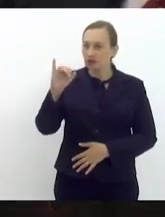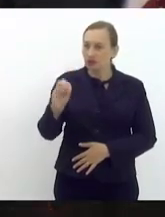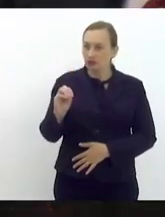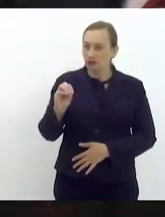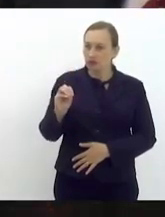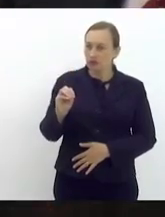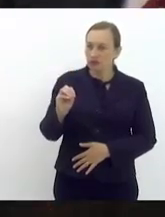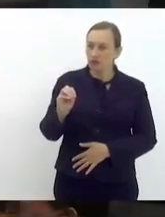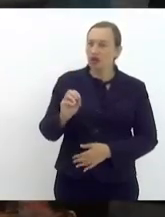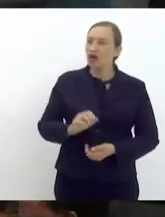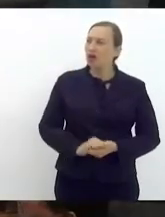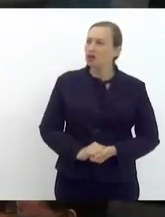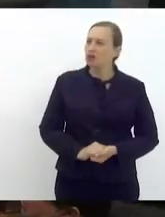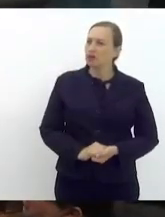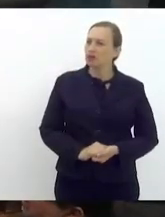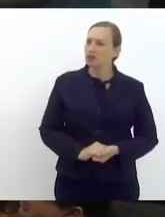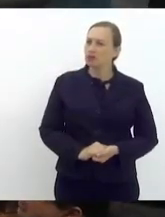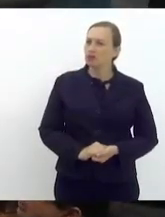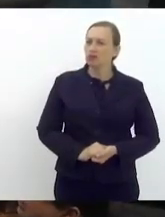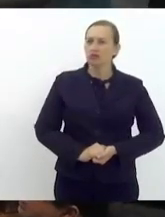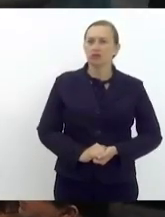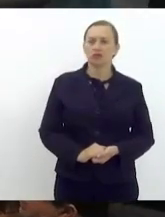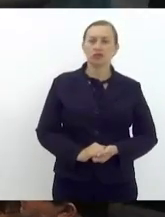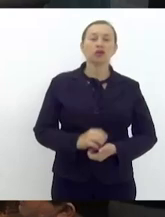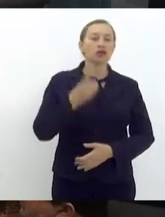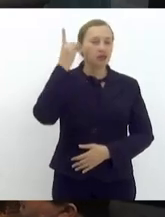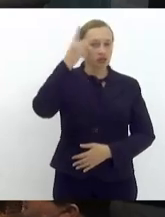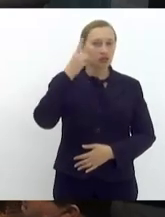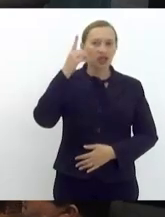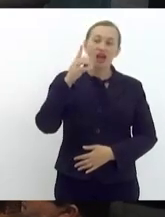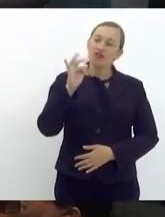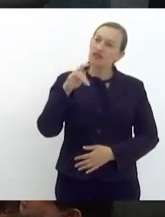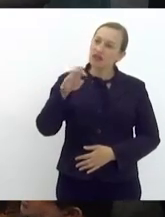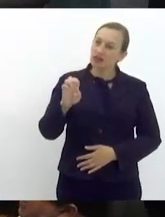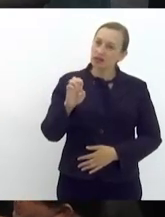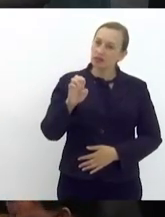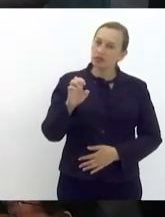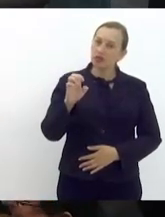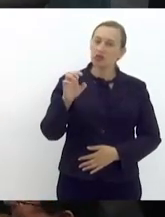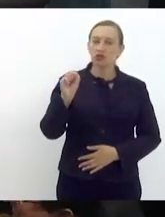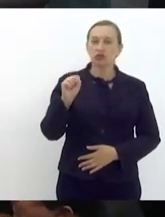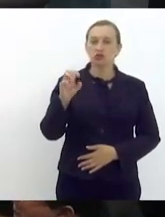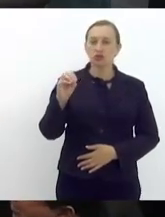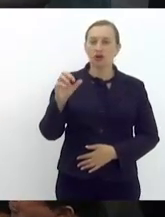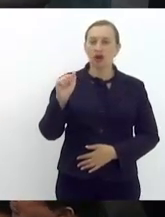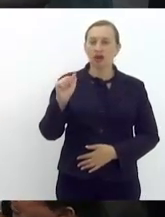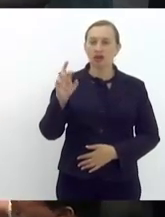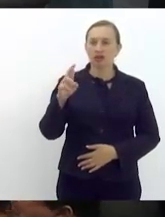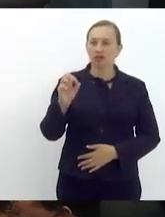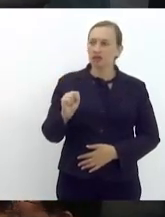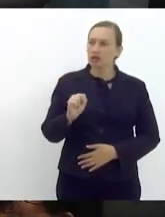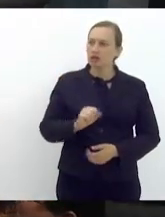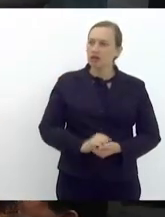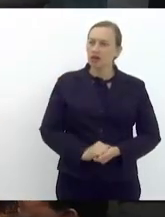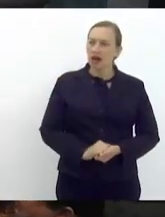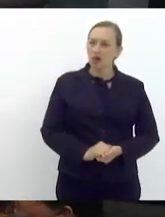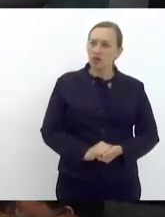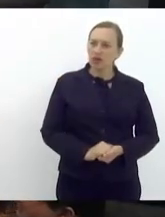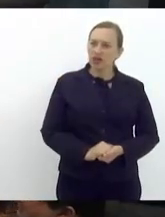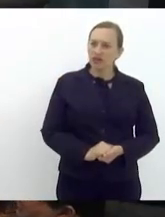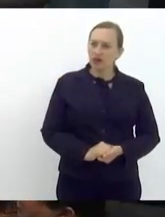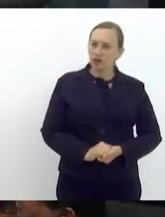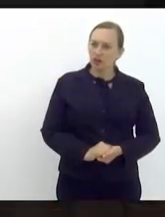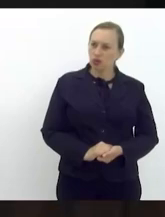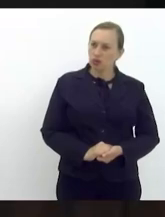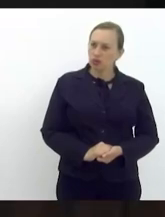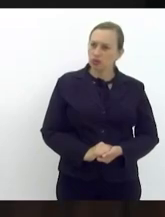Deputado Fábio Silva. Deputado Felipe Soares. Já consignou. Está aqui, está entrando online.